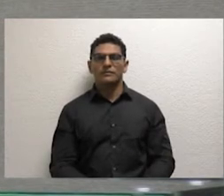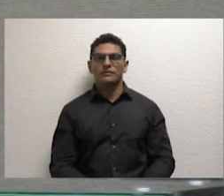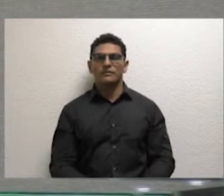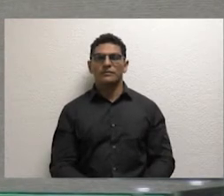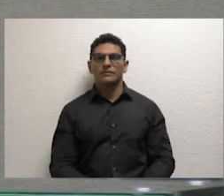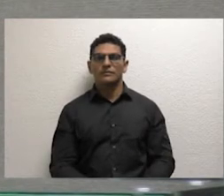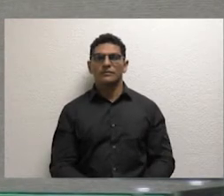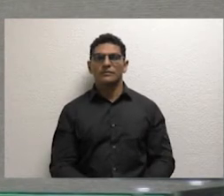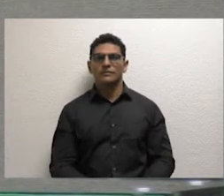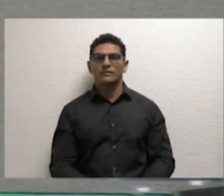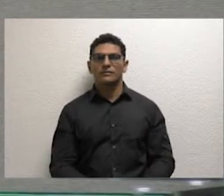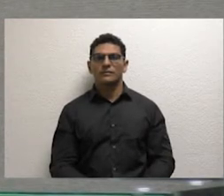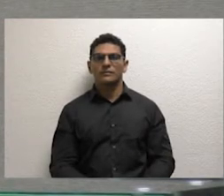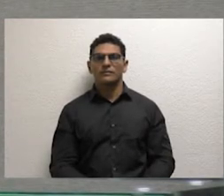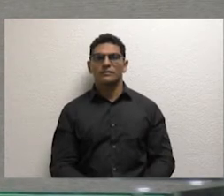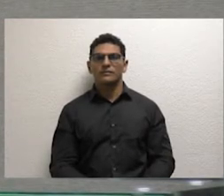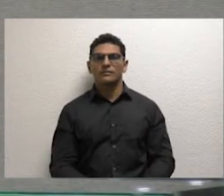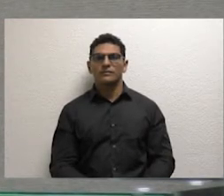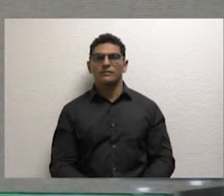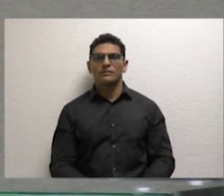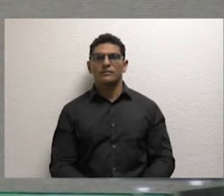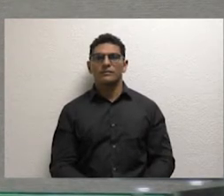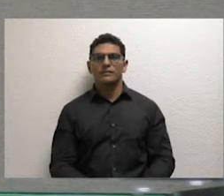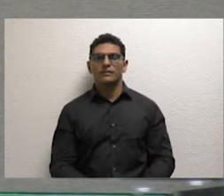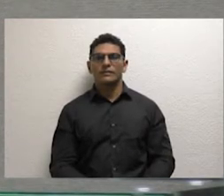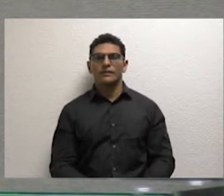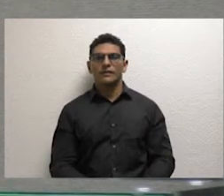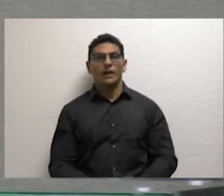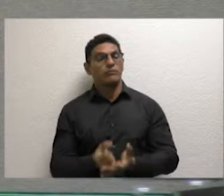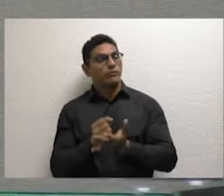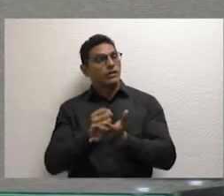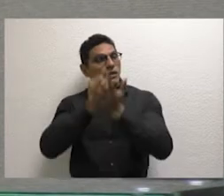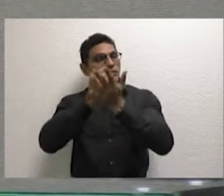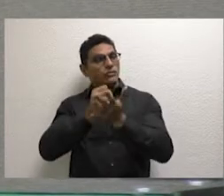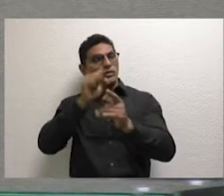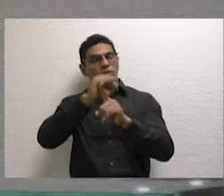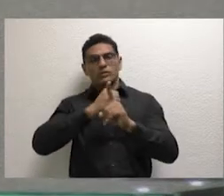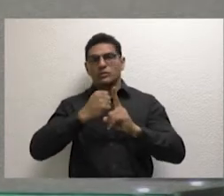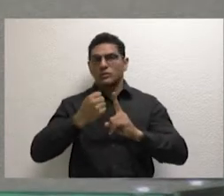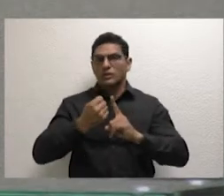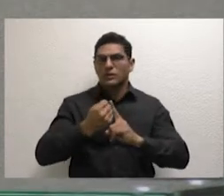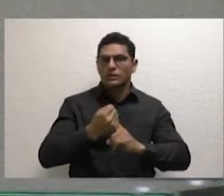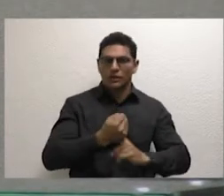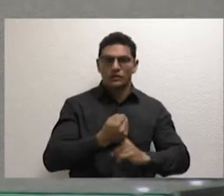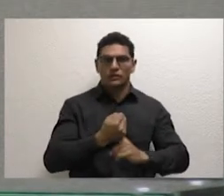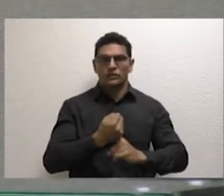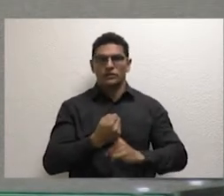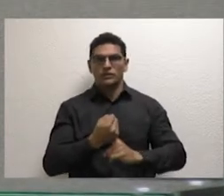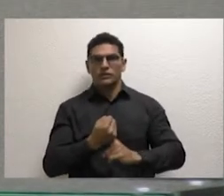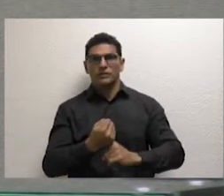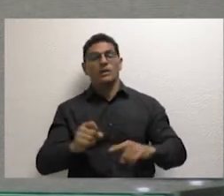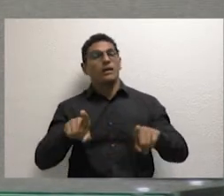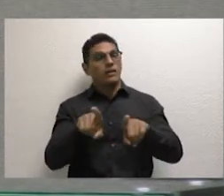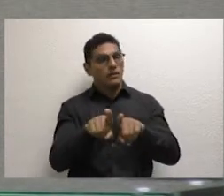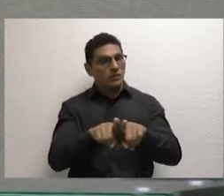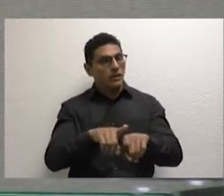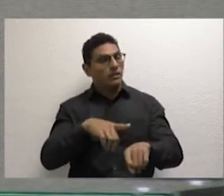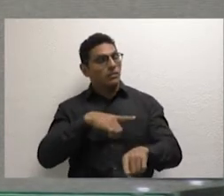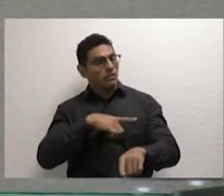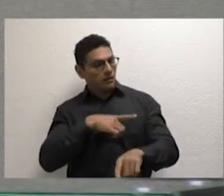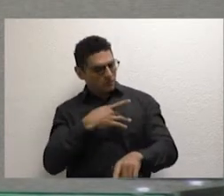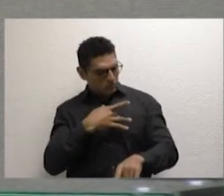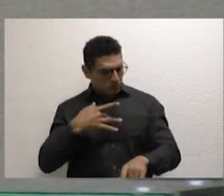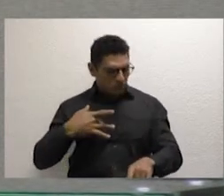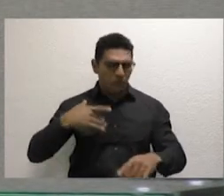o resultado do atendimento que a população precisa se não tiver a mão de obra devidamente qualificada